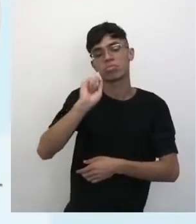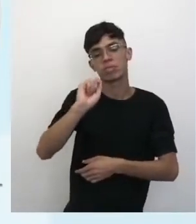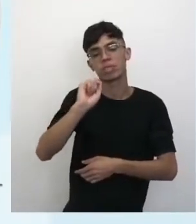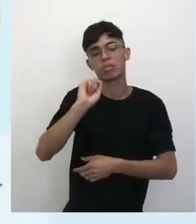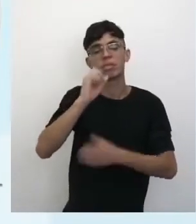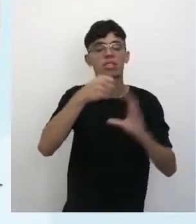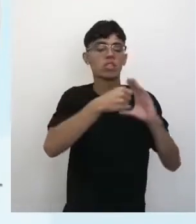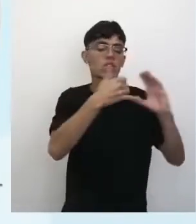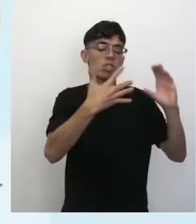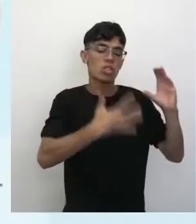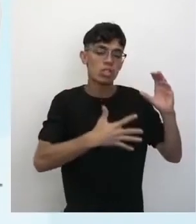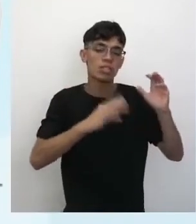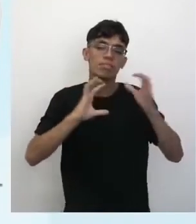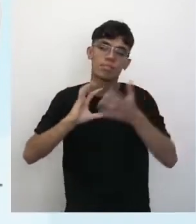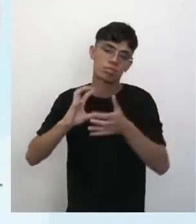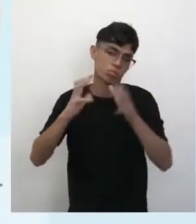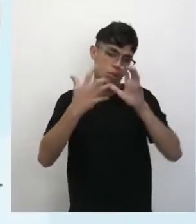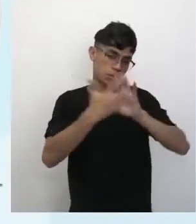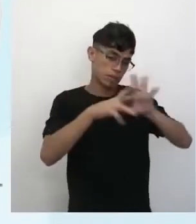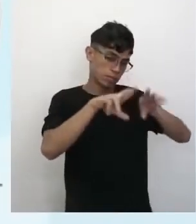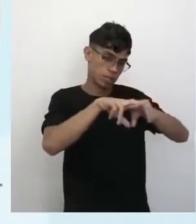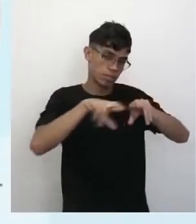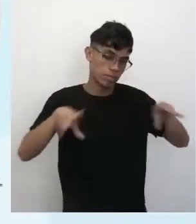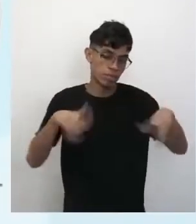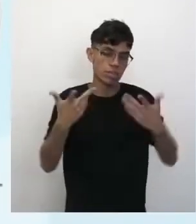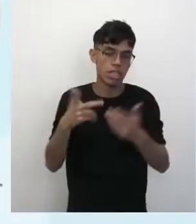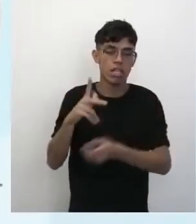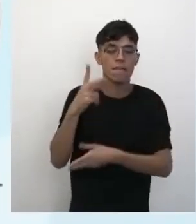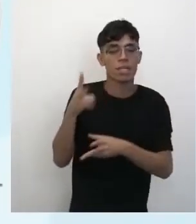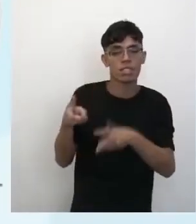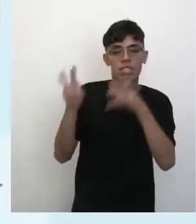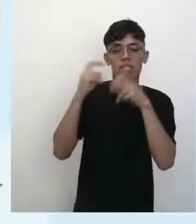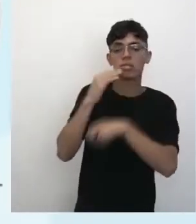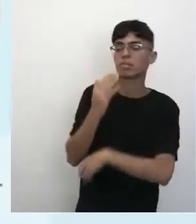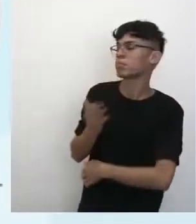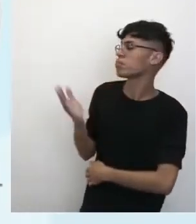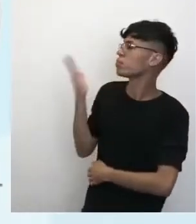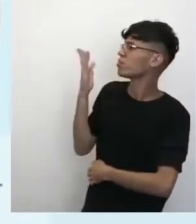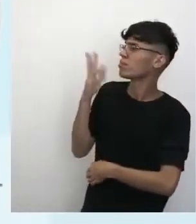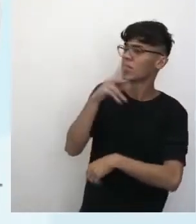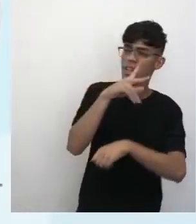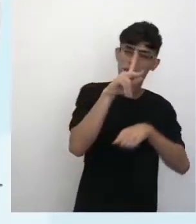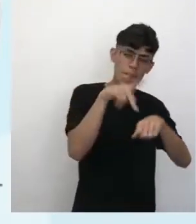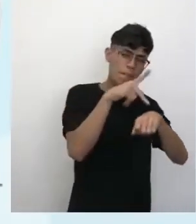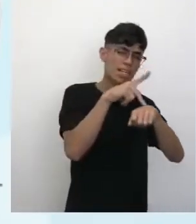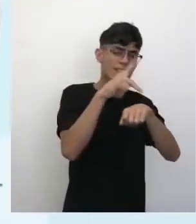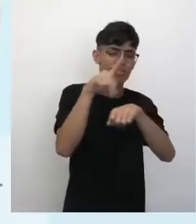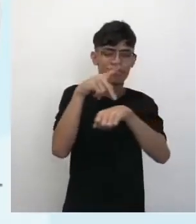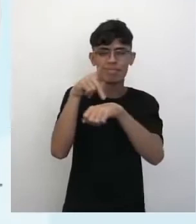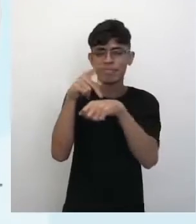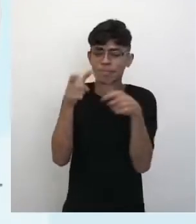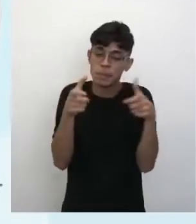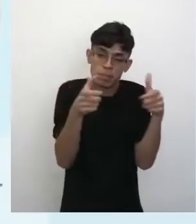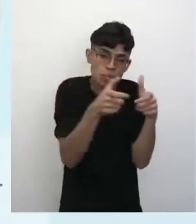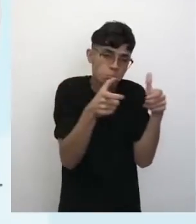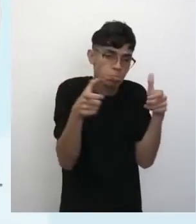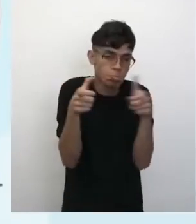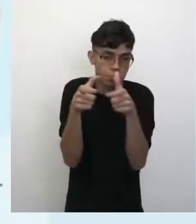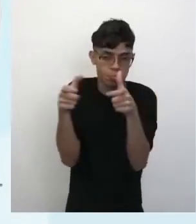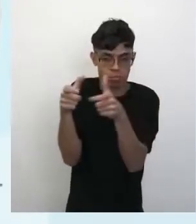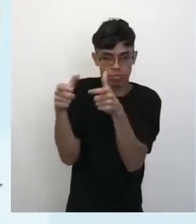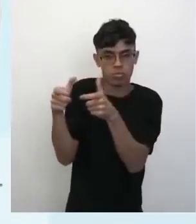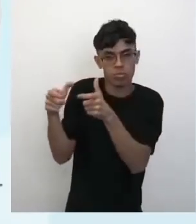essas características, se diferencia essas características. E a gente observa que são poucos os países que estão aí